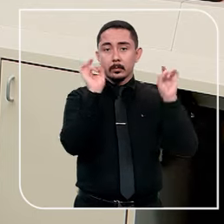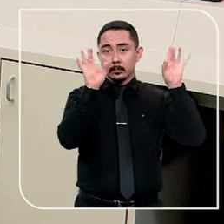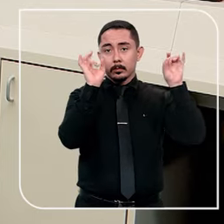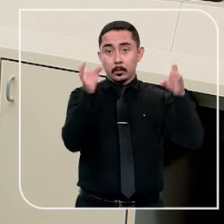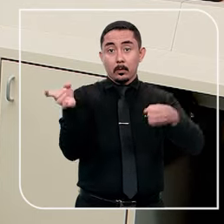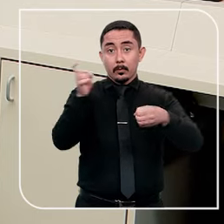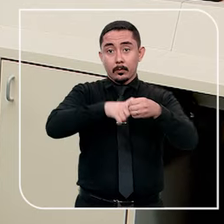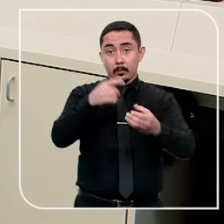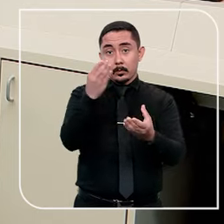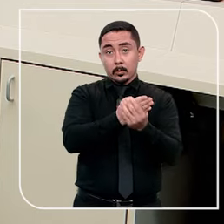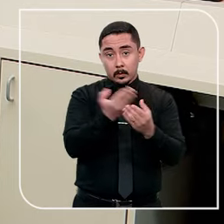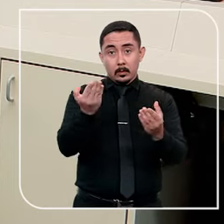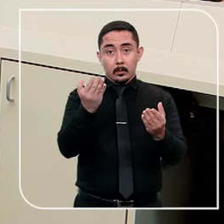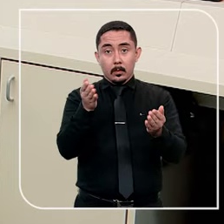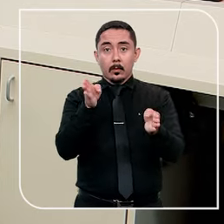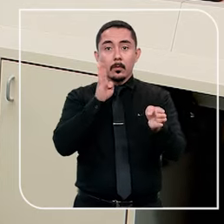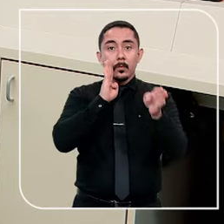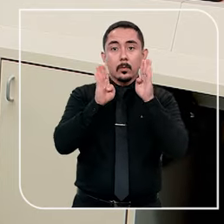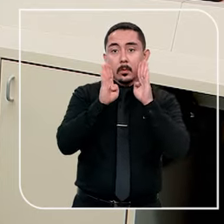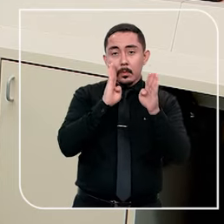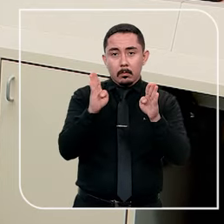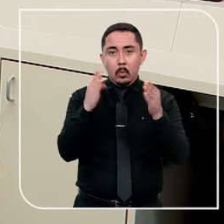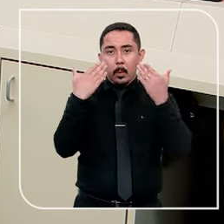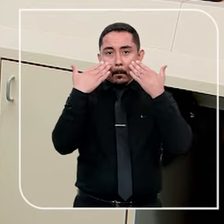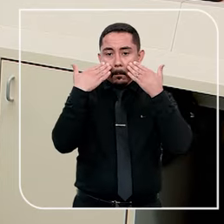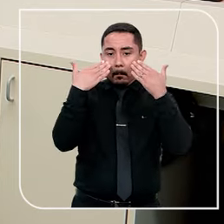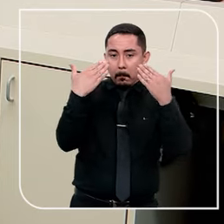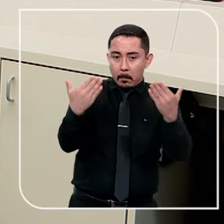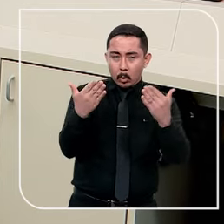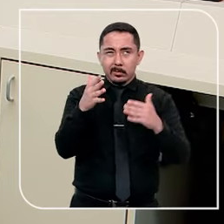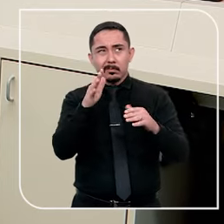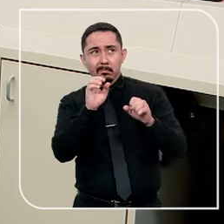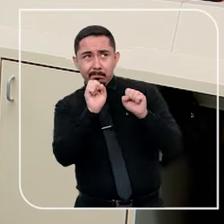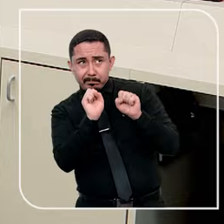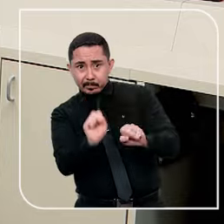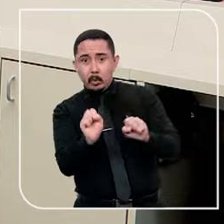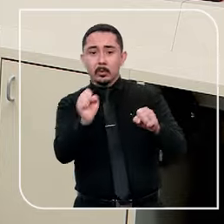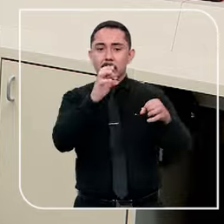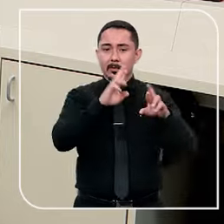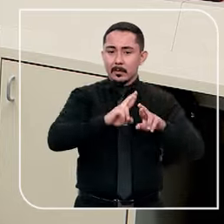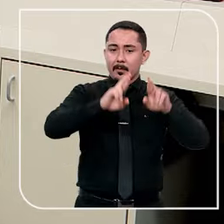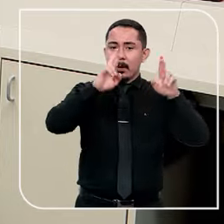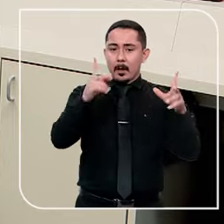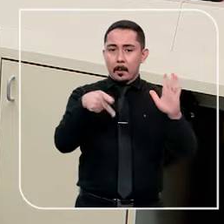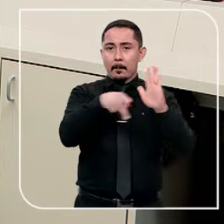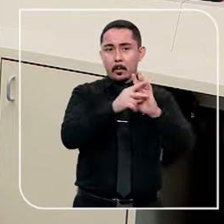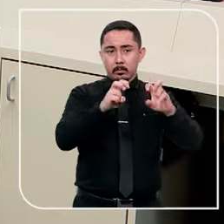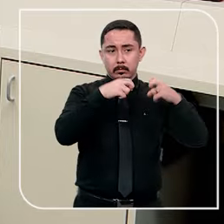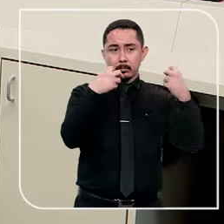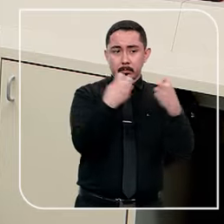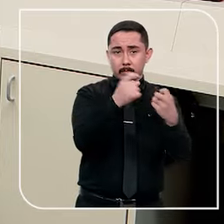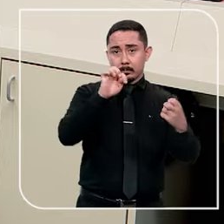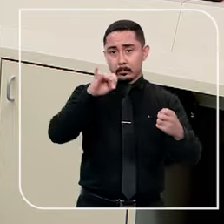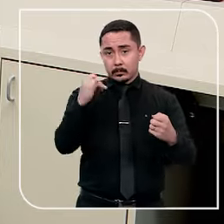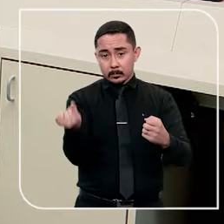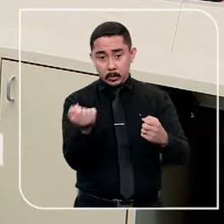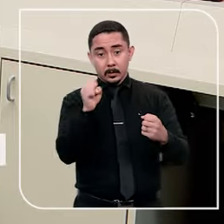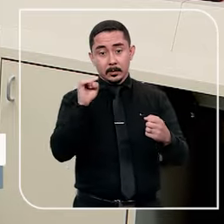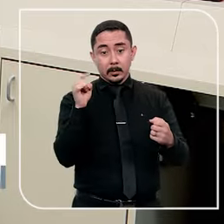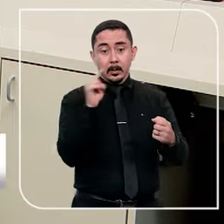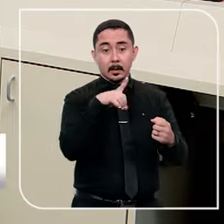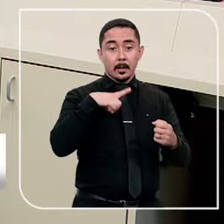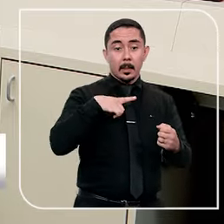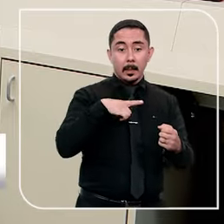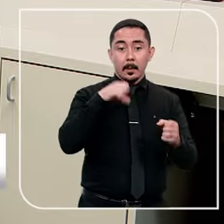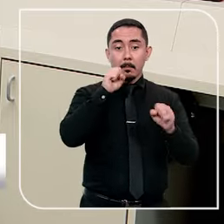voltar ao processo em que o Facebook aponta suposta divergência entre os colegiados do STJ a